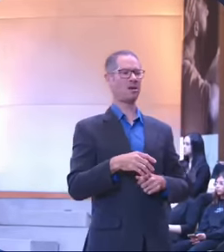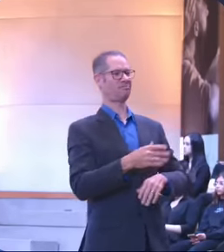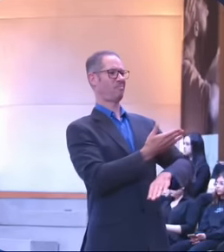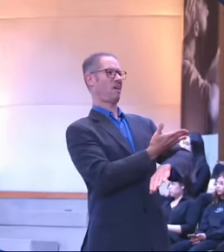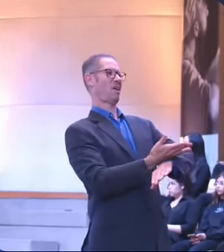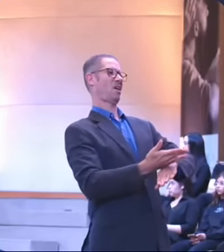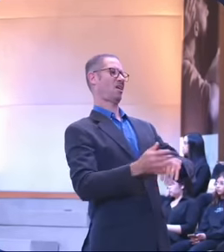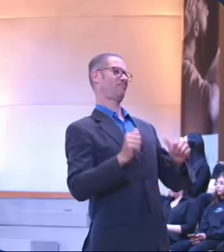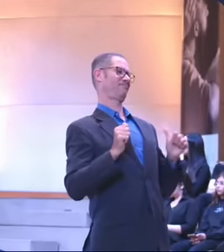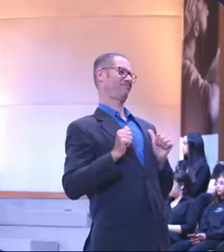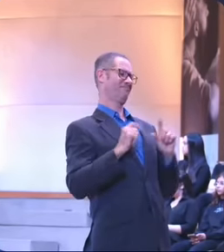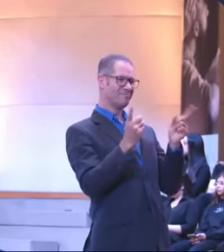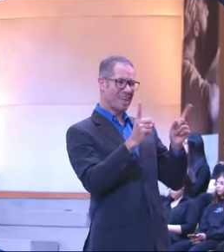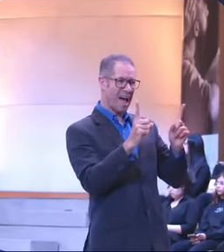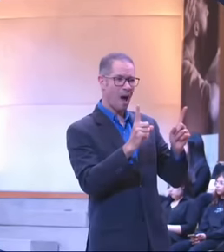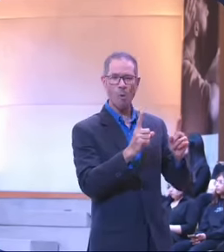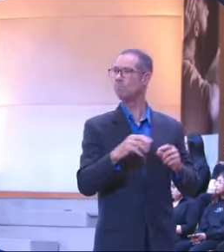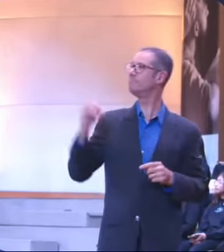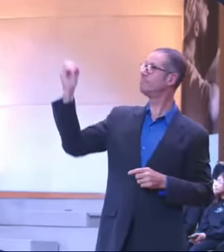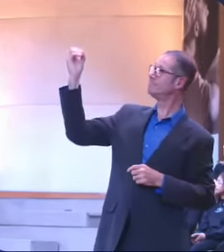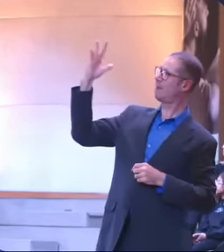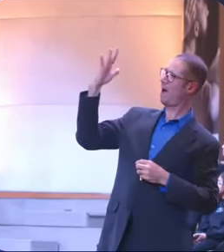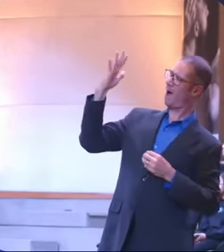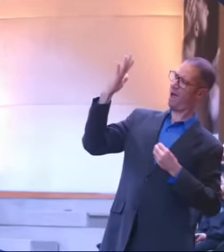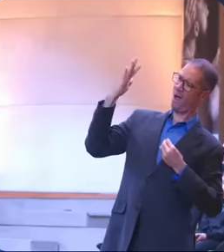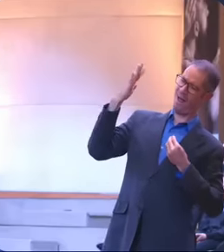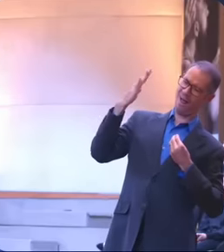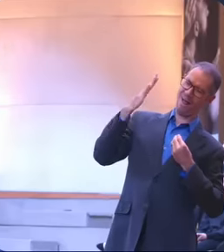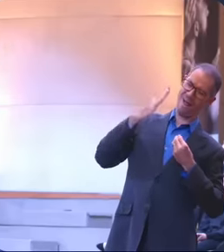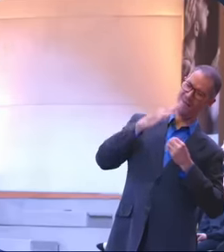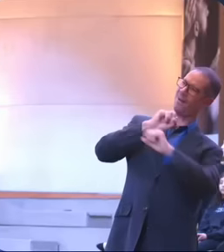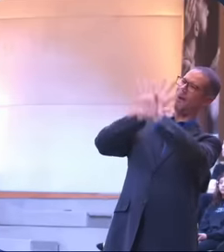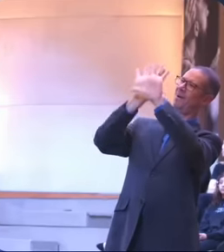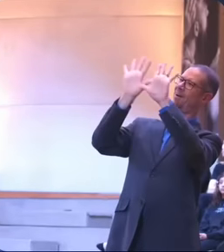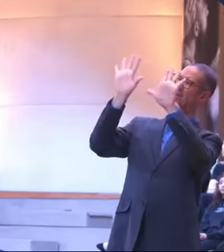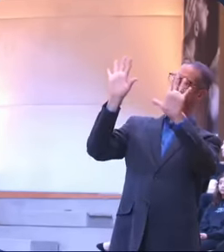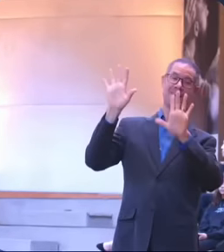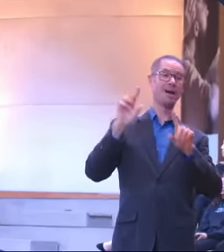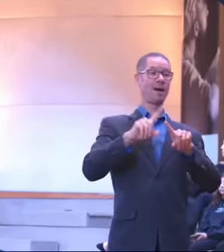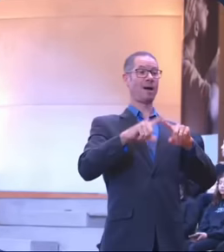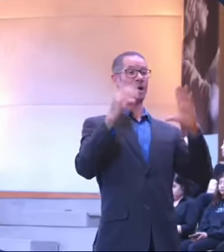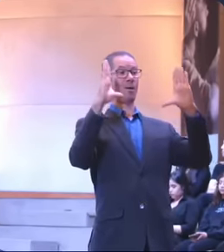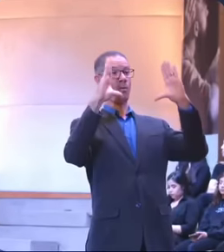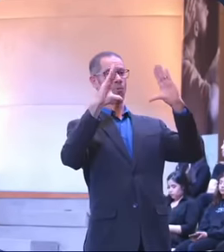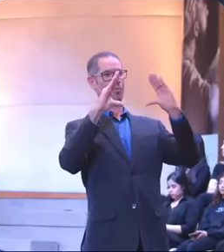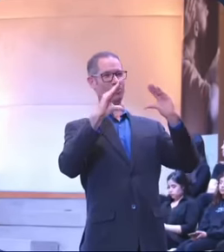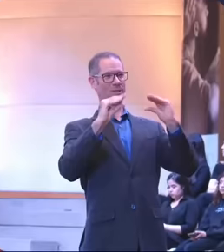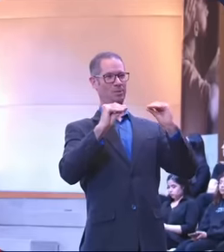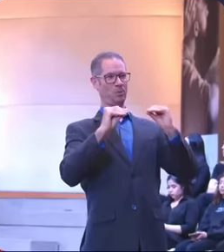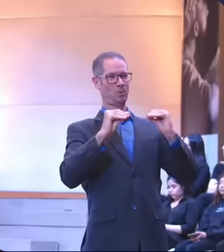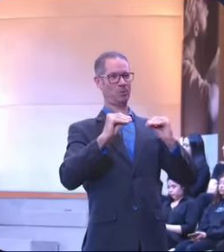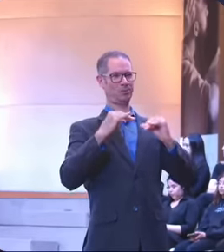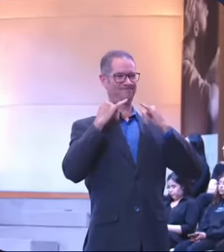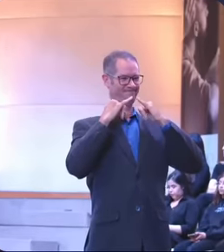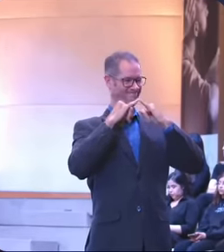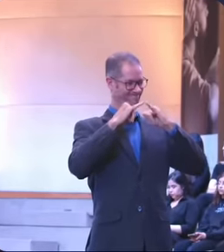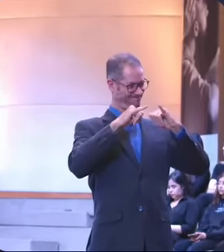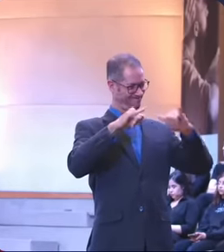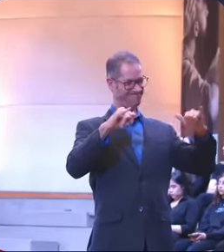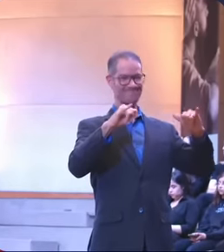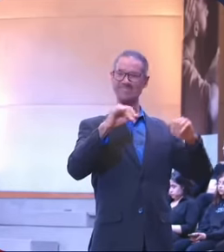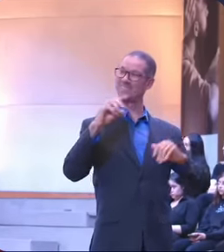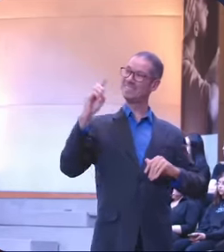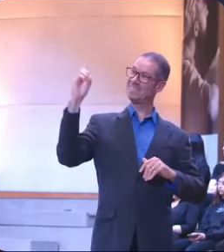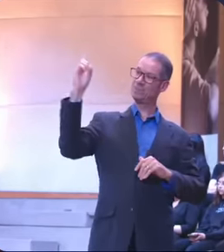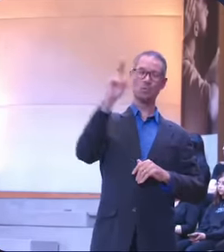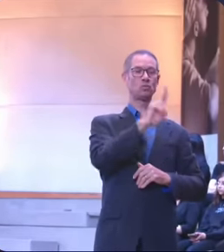porque Ele tem mais da glória dEle para derramar sobre você. Mas hoje à noite eu estou aqui para dizer para você que Deus